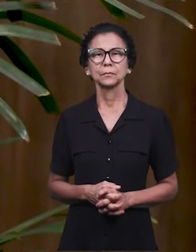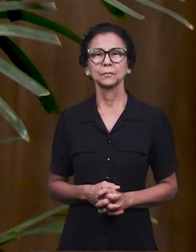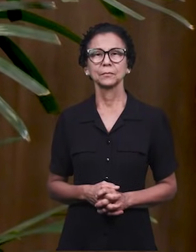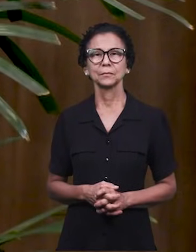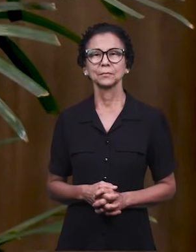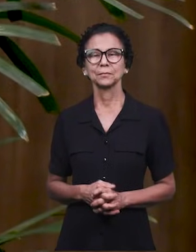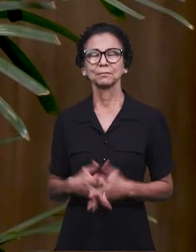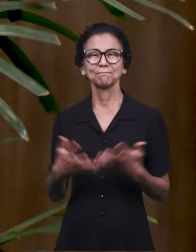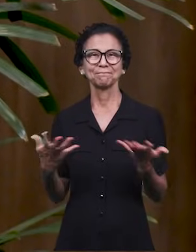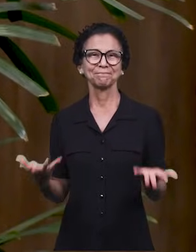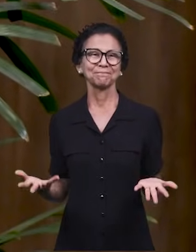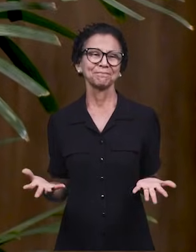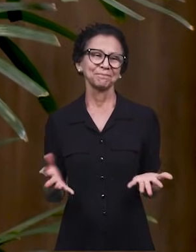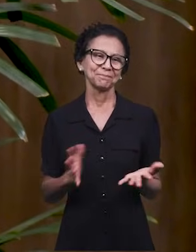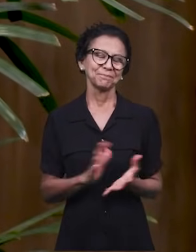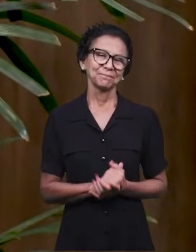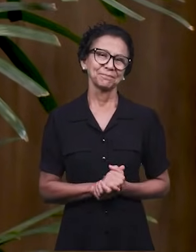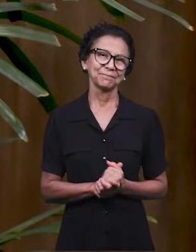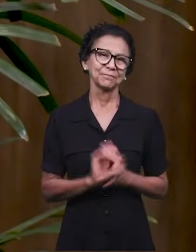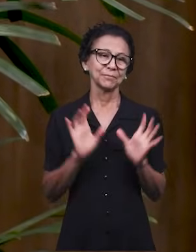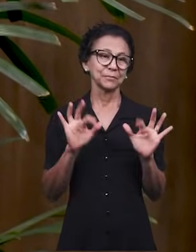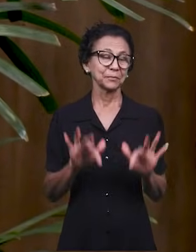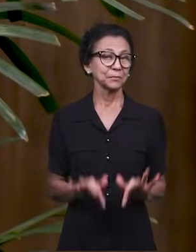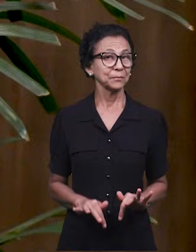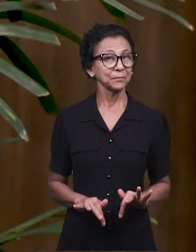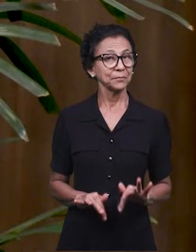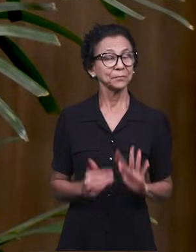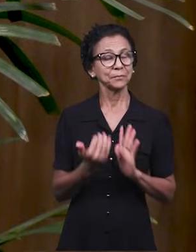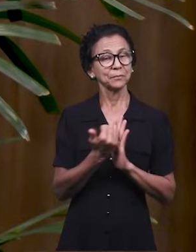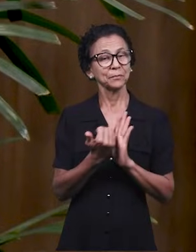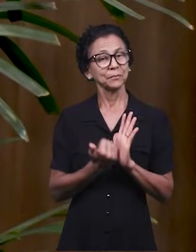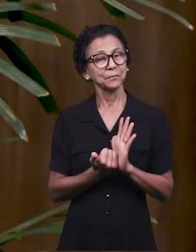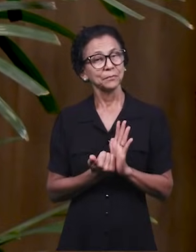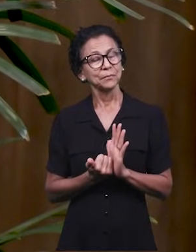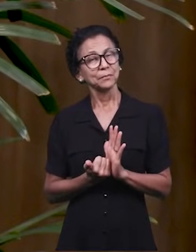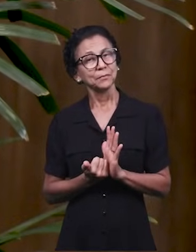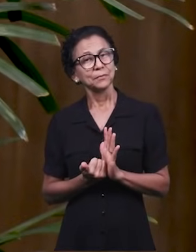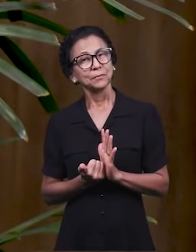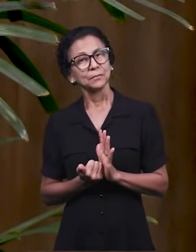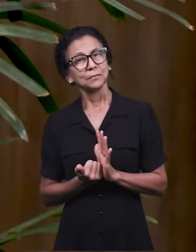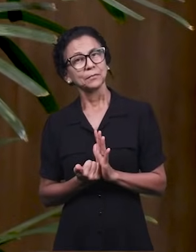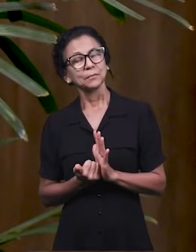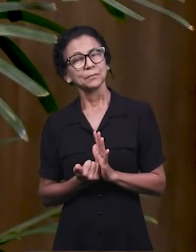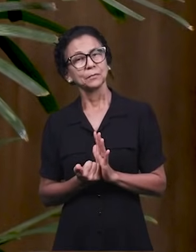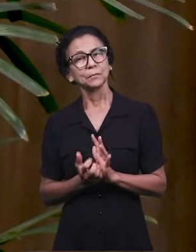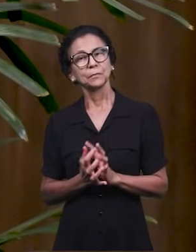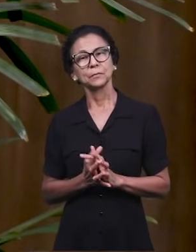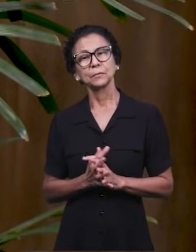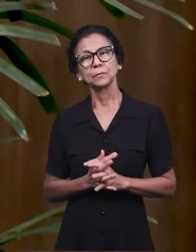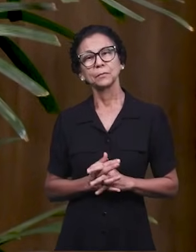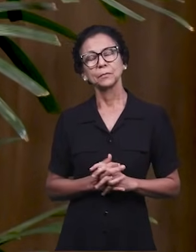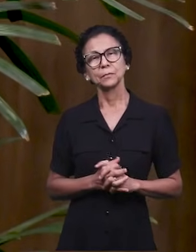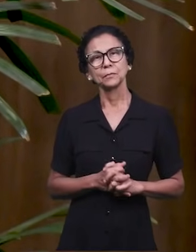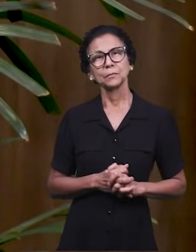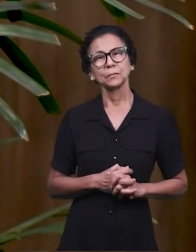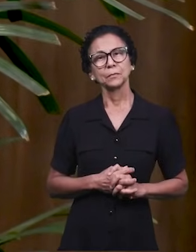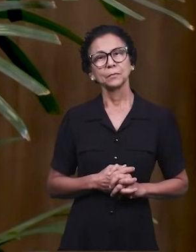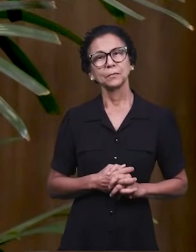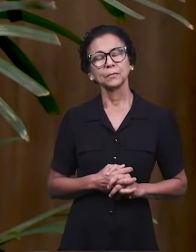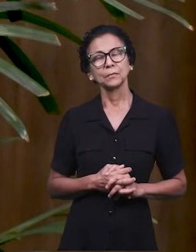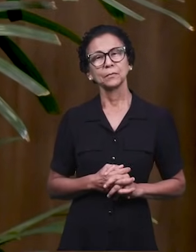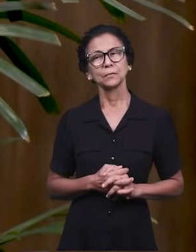nós estamos já encaminhando para o encerramento aqui do nosso programa e eu gostaria que o senhor desse as